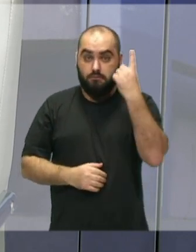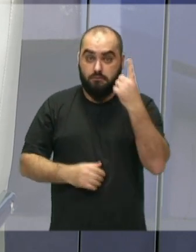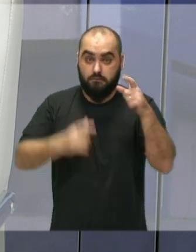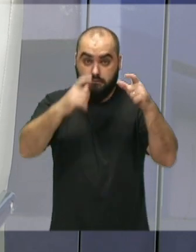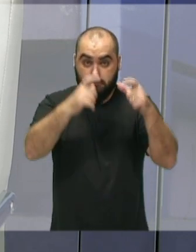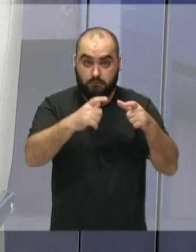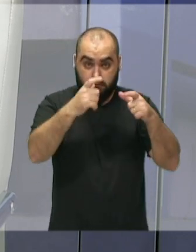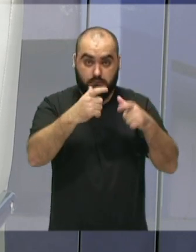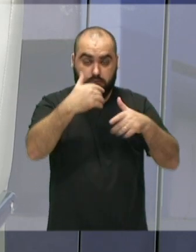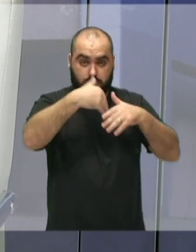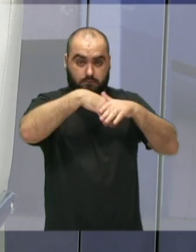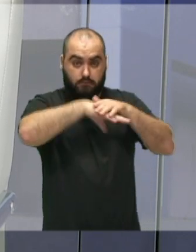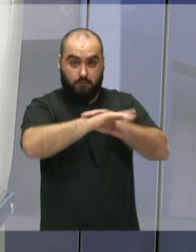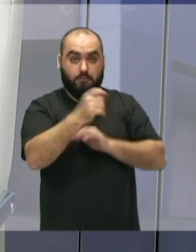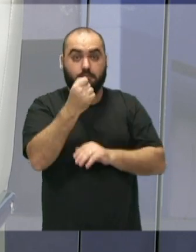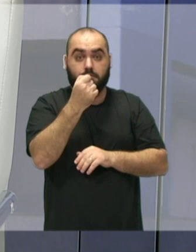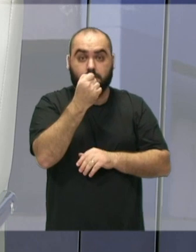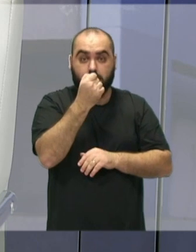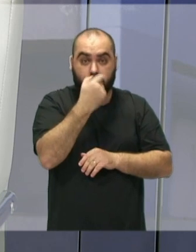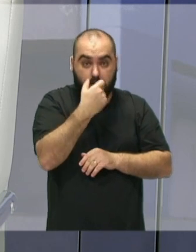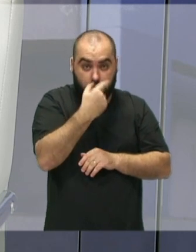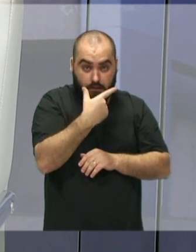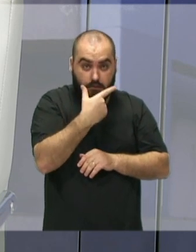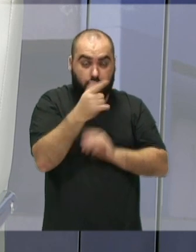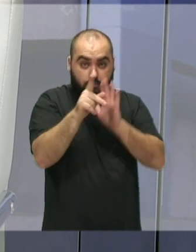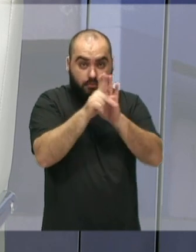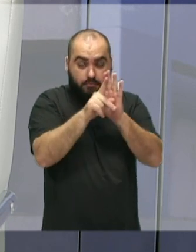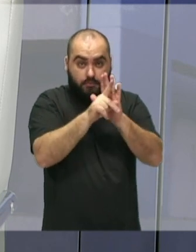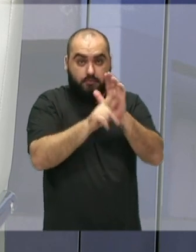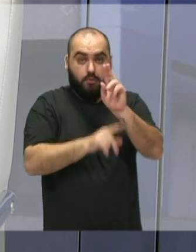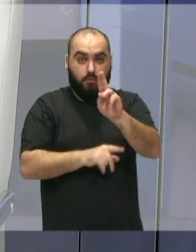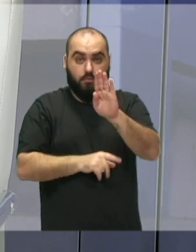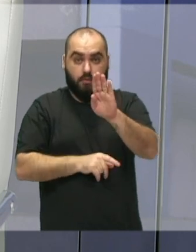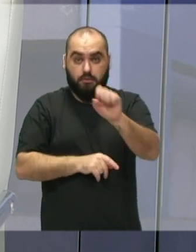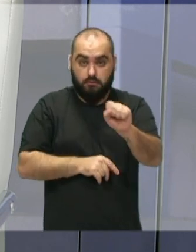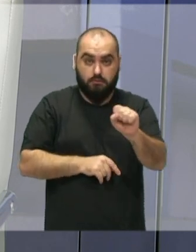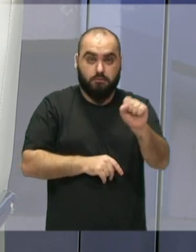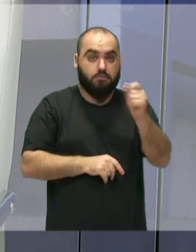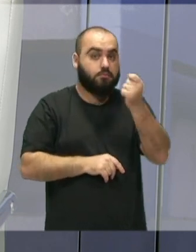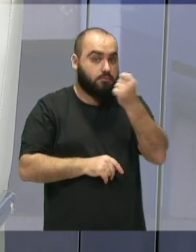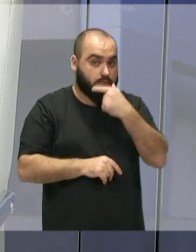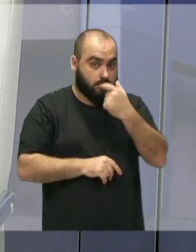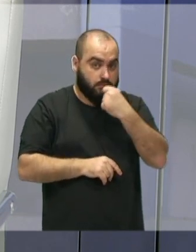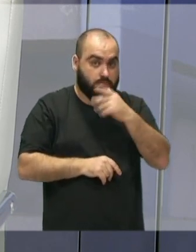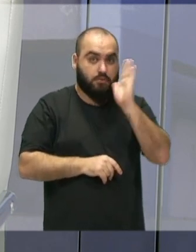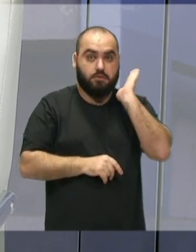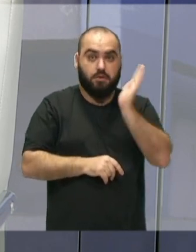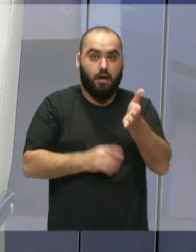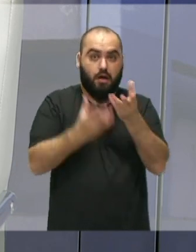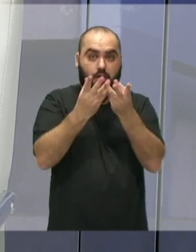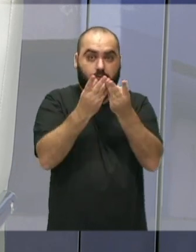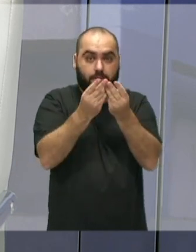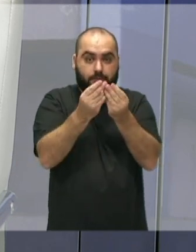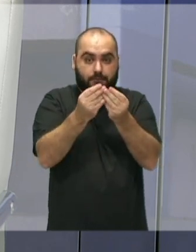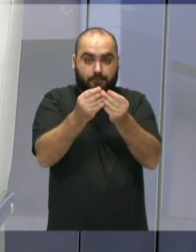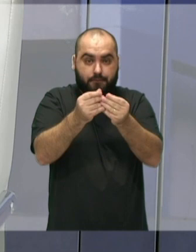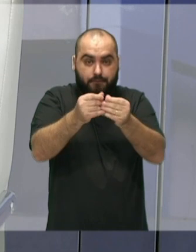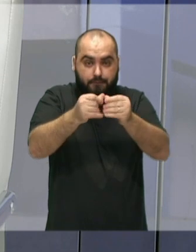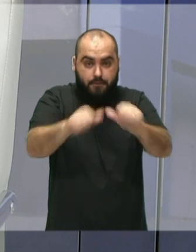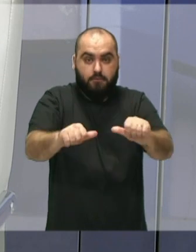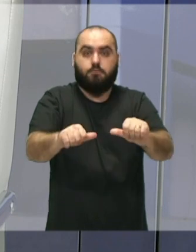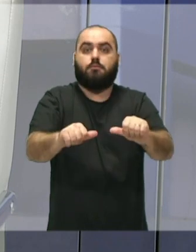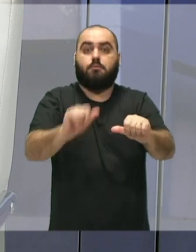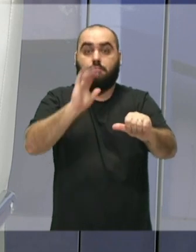onde ficava a medicação, em alguns postos de saúde, unidades básicas de saúde, os remédios já estavam estourando, estavam entregando para